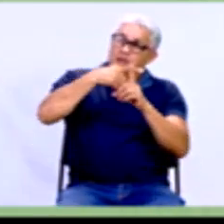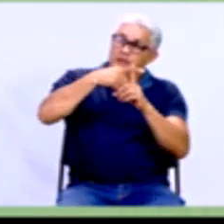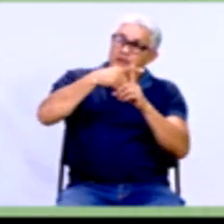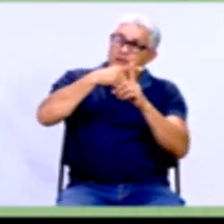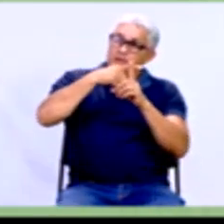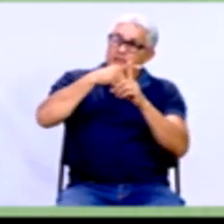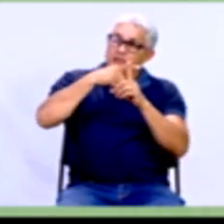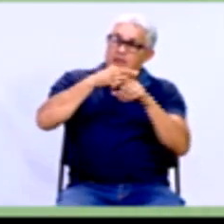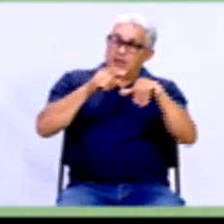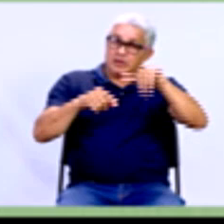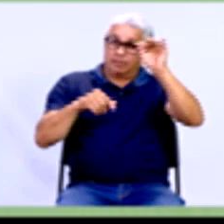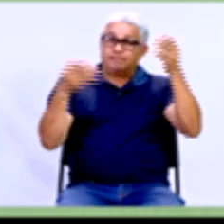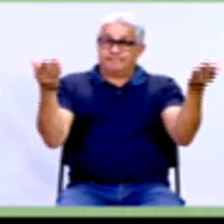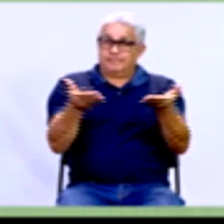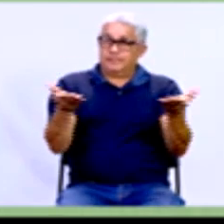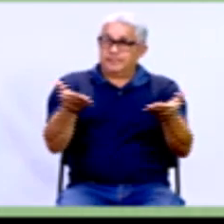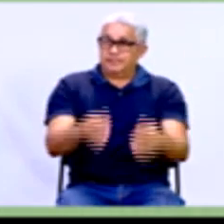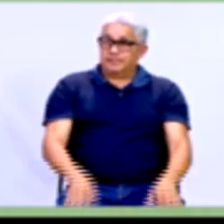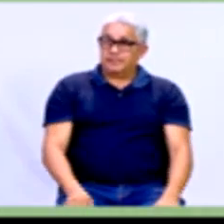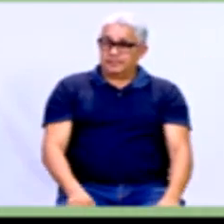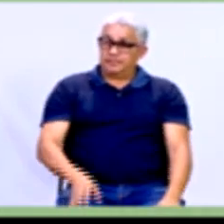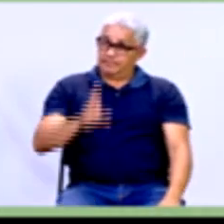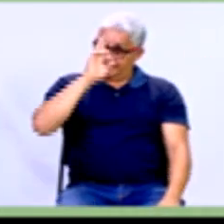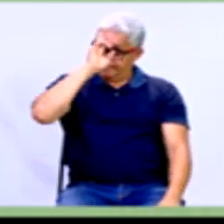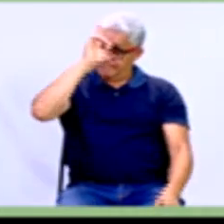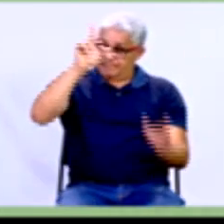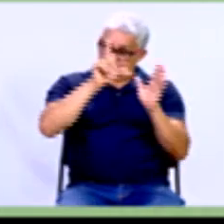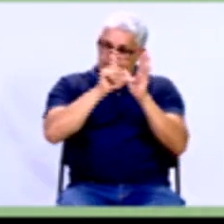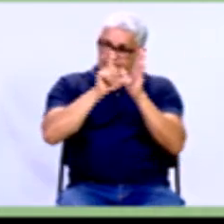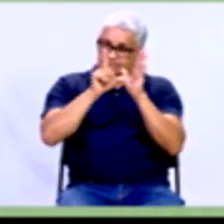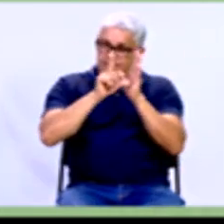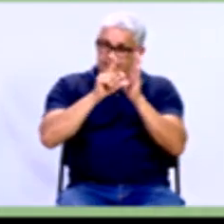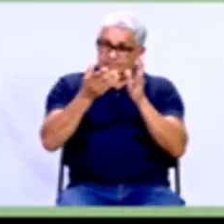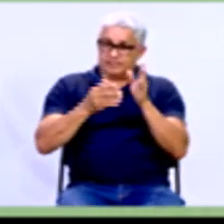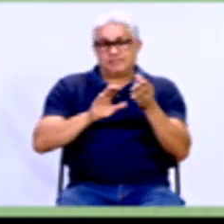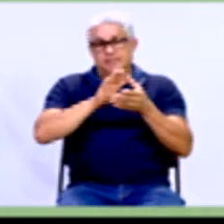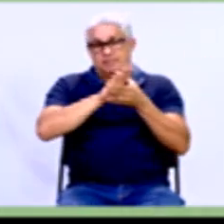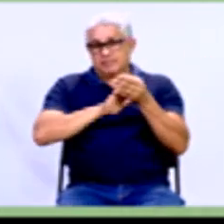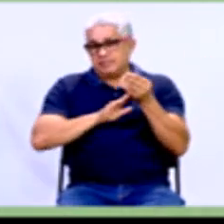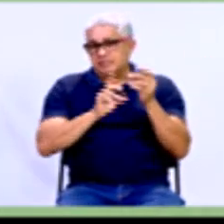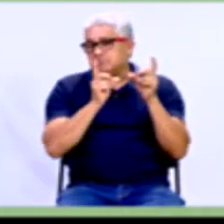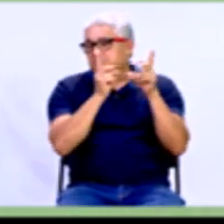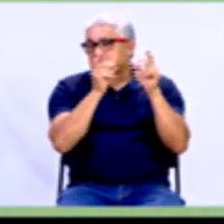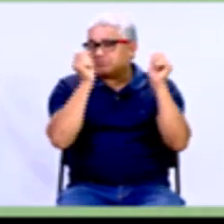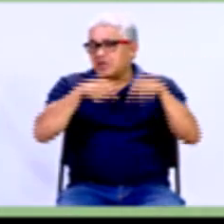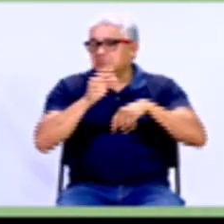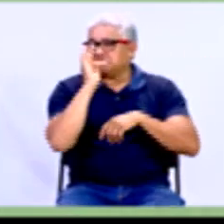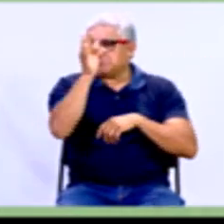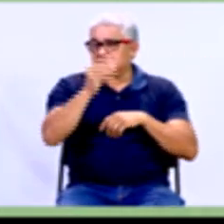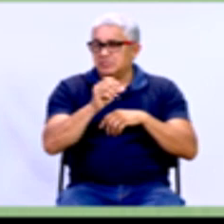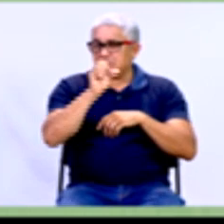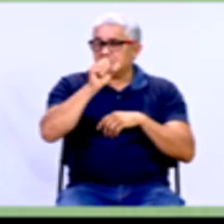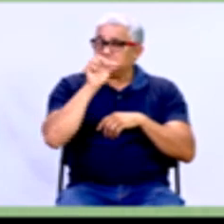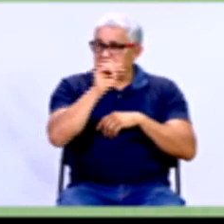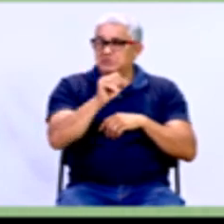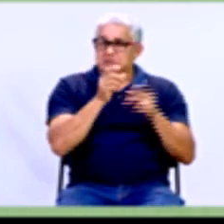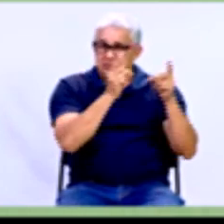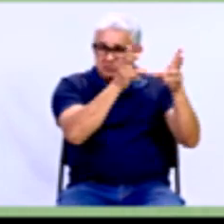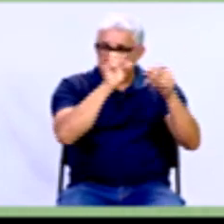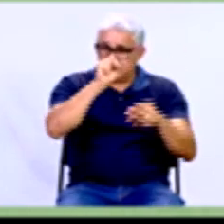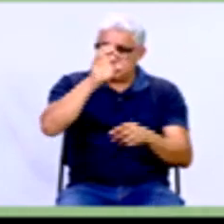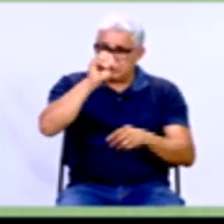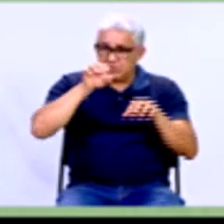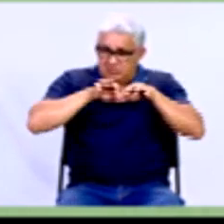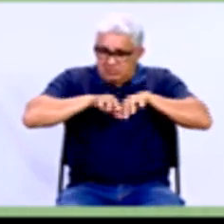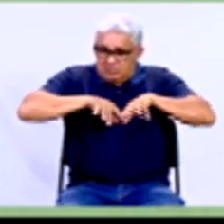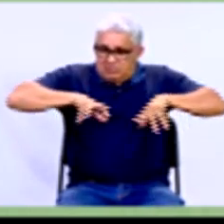só, agora o dono da loja quer saber a previsão de venda de sapatos caso a loja venda 80 vestidos. É só a